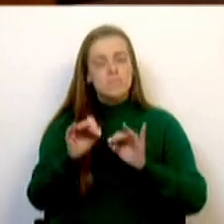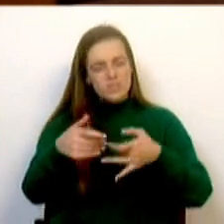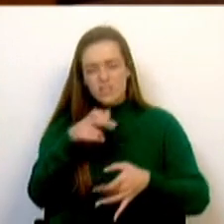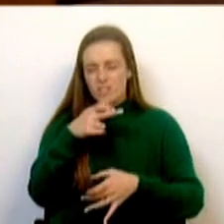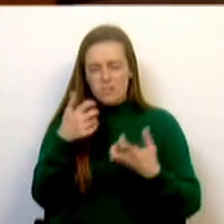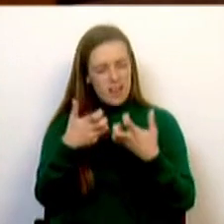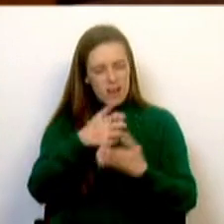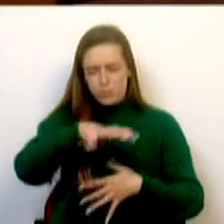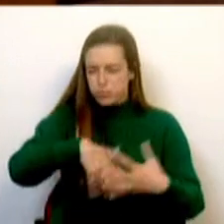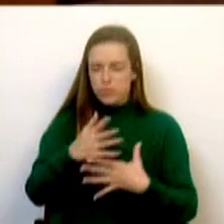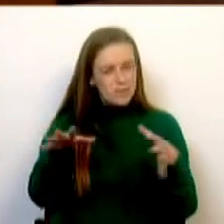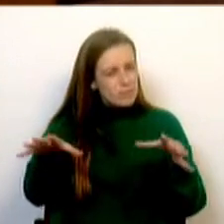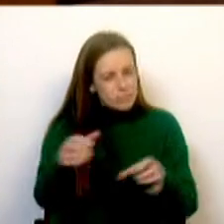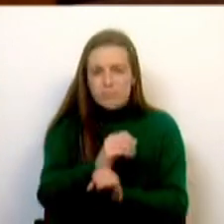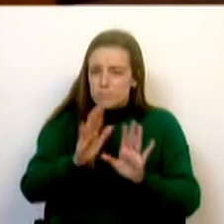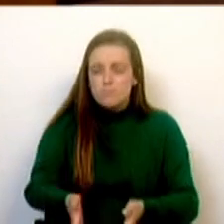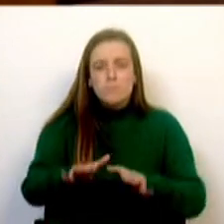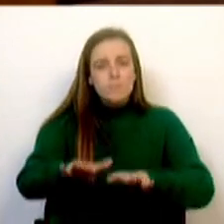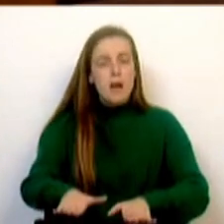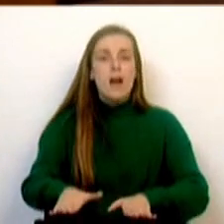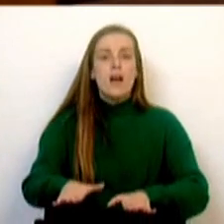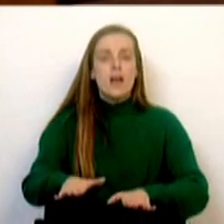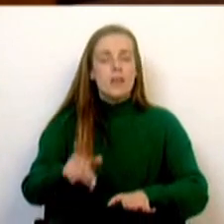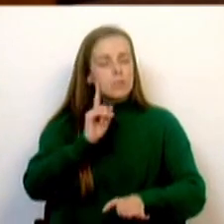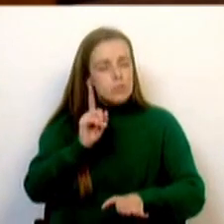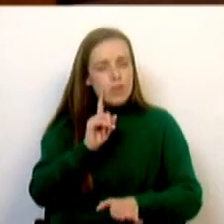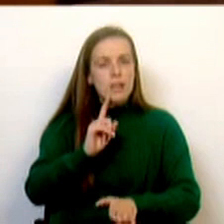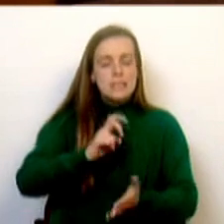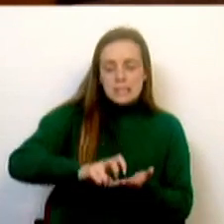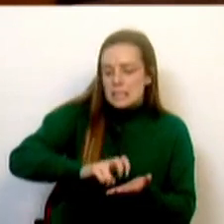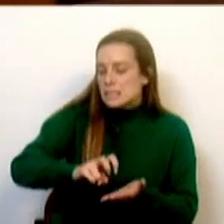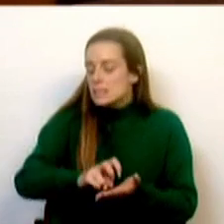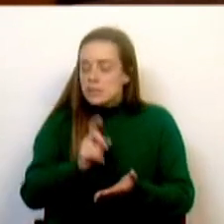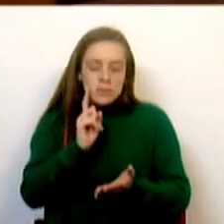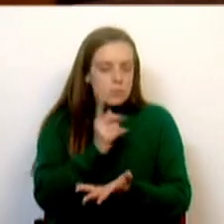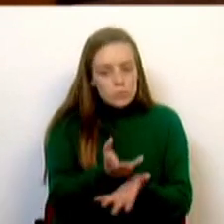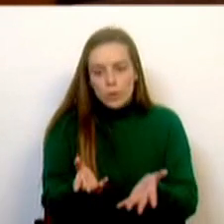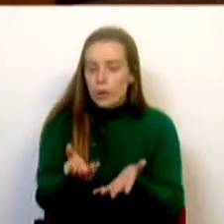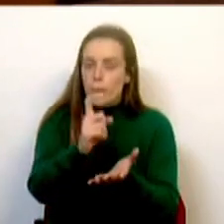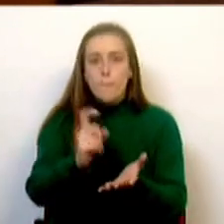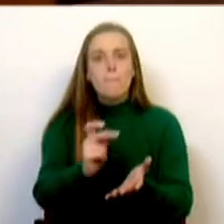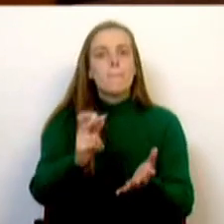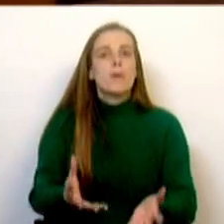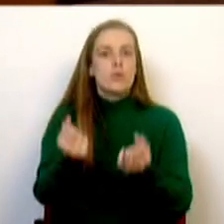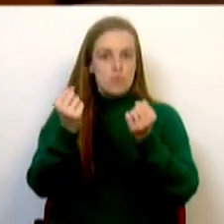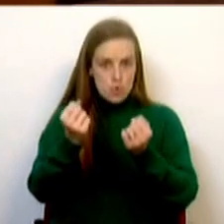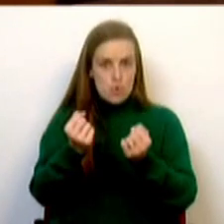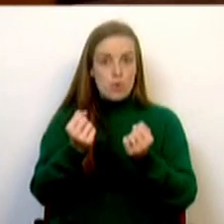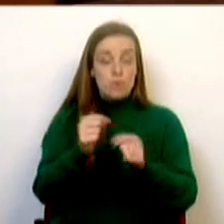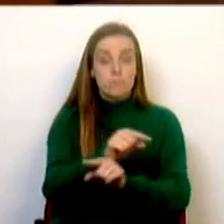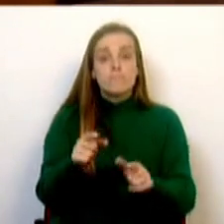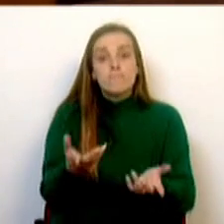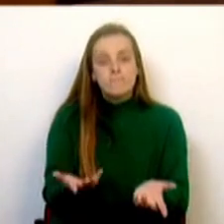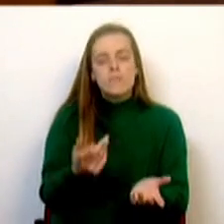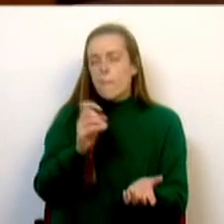barbárie. Estamos todos de acordo que é preciso percorrer rapidamente o caminho da paz. Estamos todos de acordo que a paz, mais